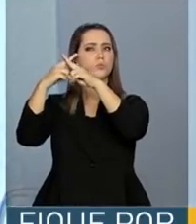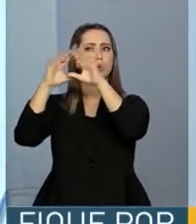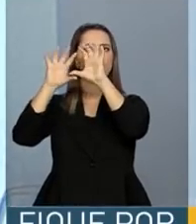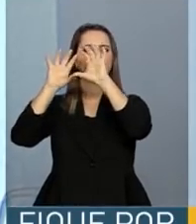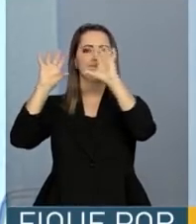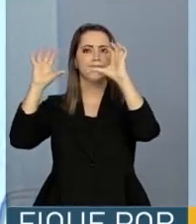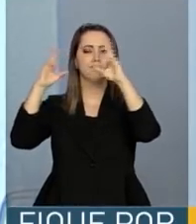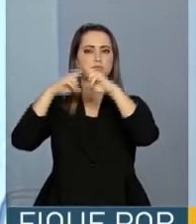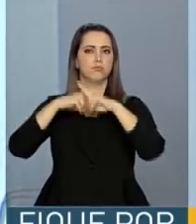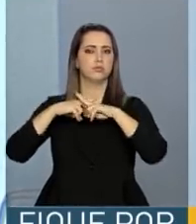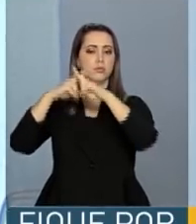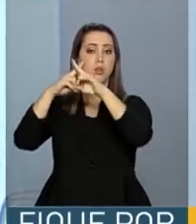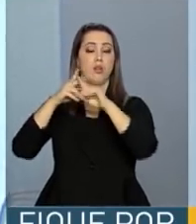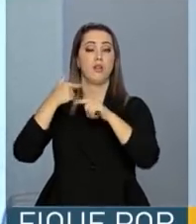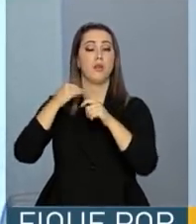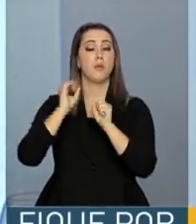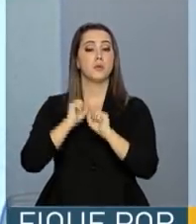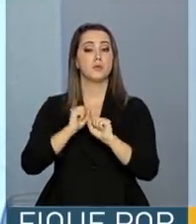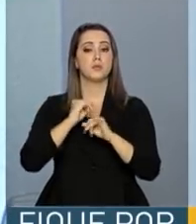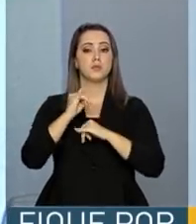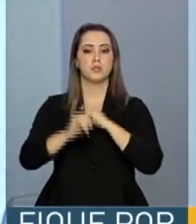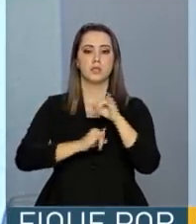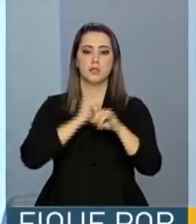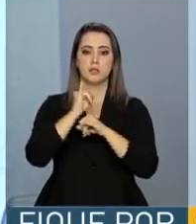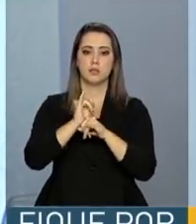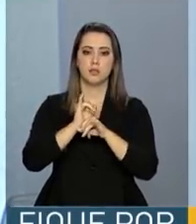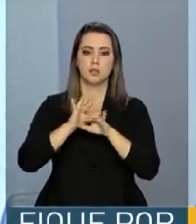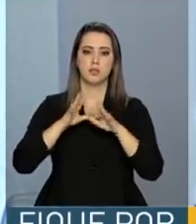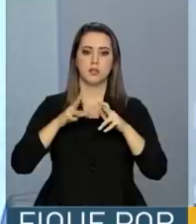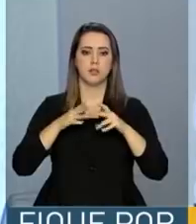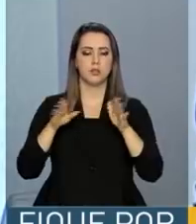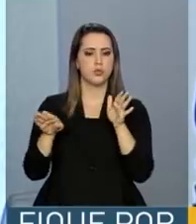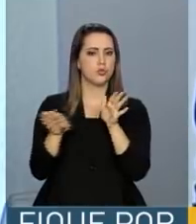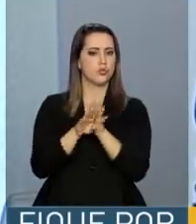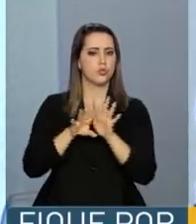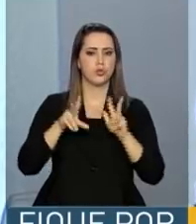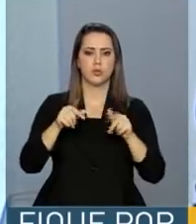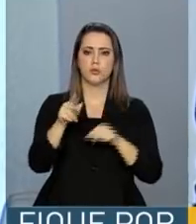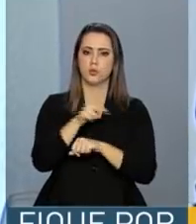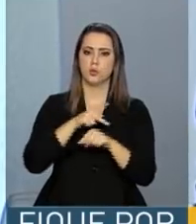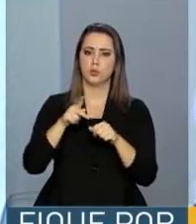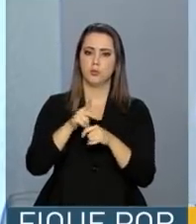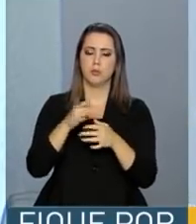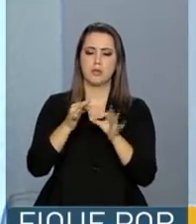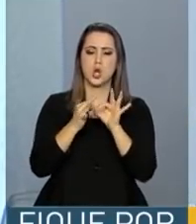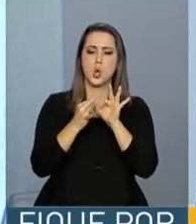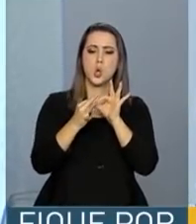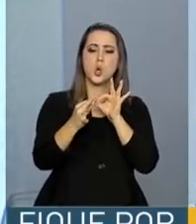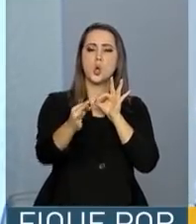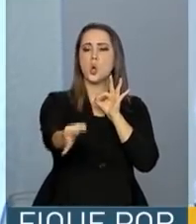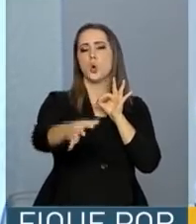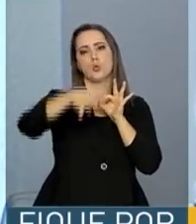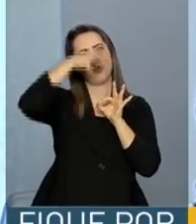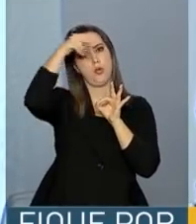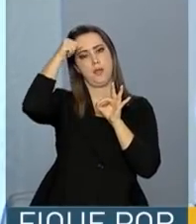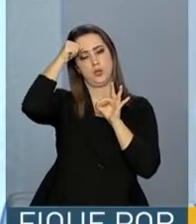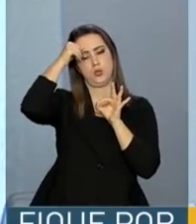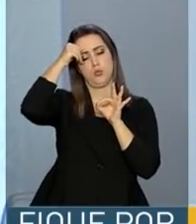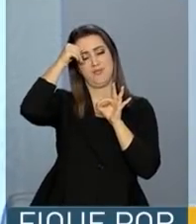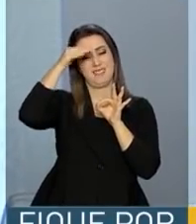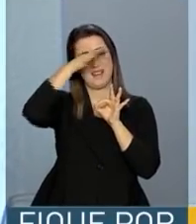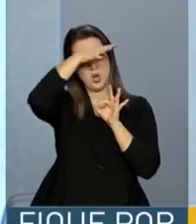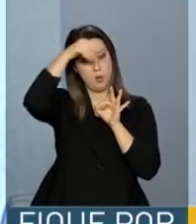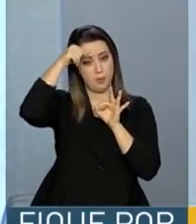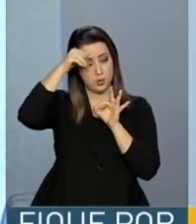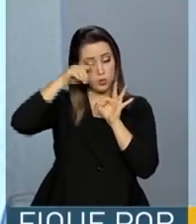a banda larga chegue aos mais em todo o país lá nova rincão fundão na amazônia vai ter a possibilidade